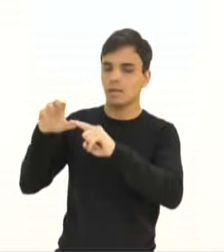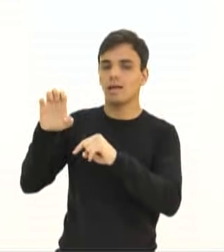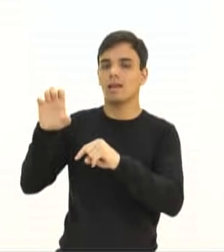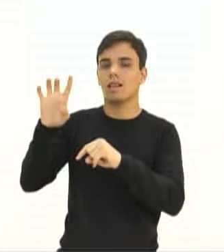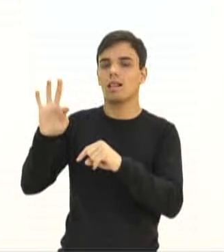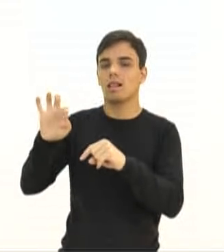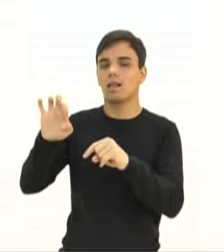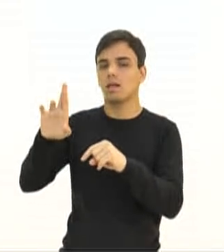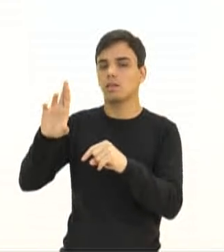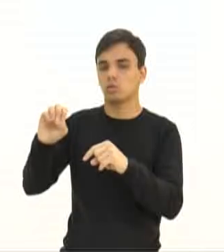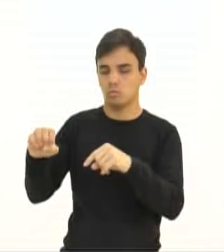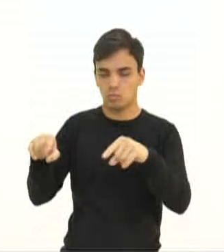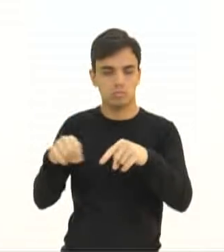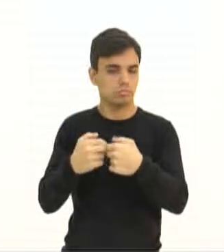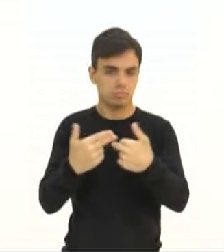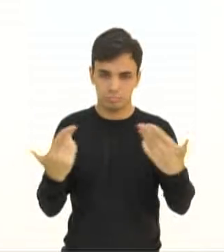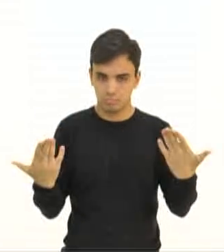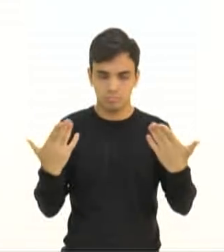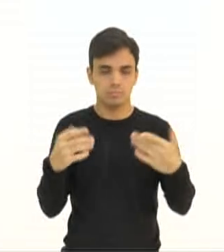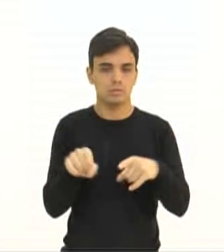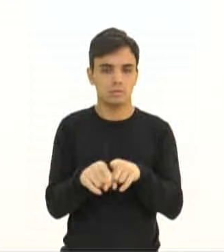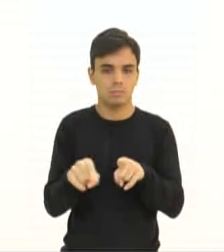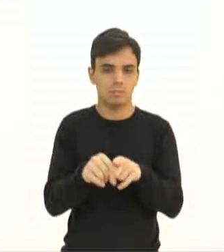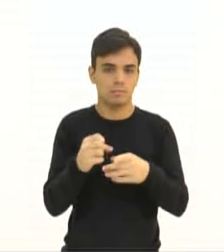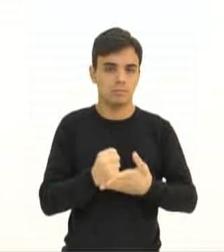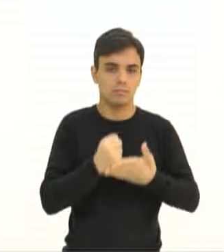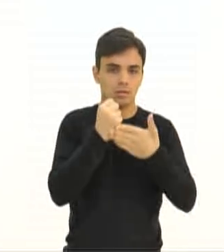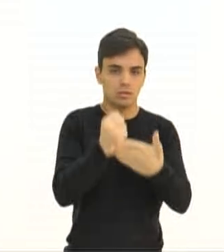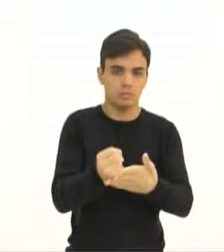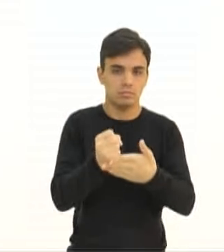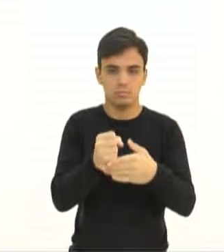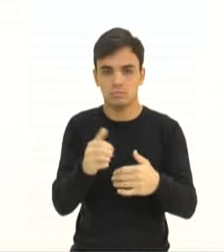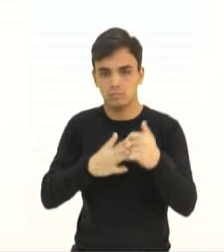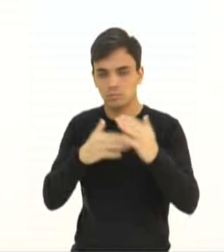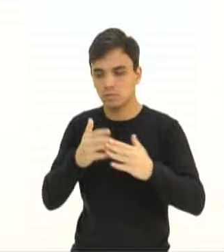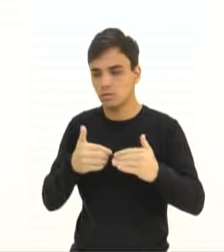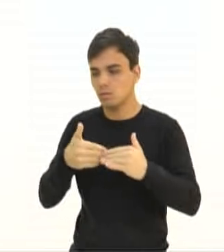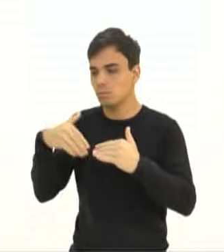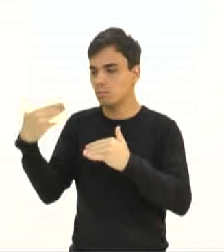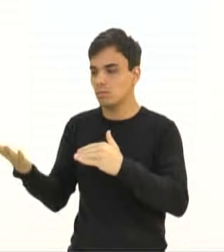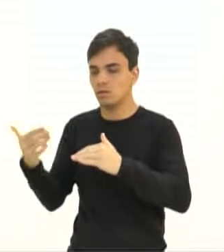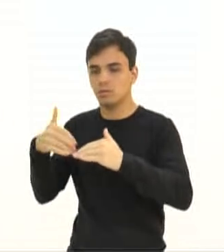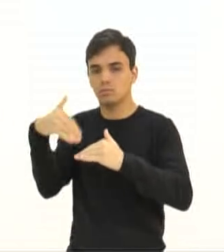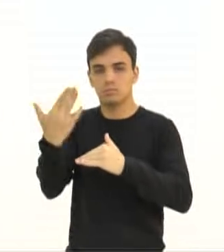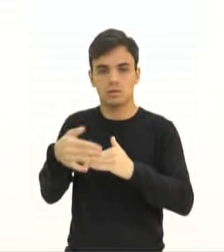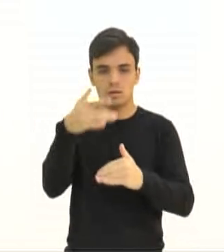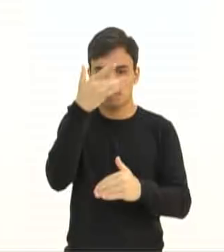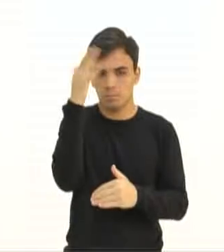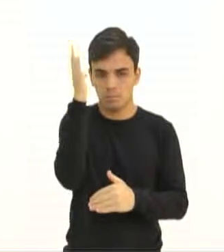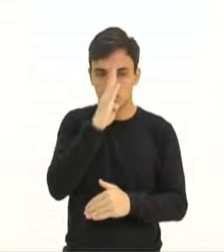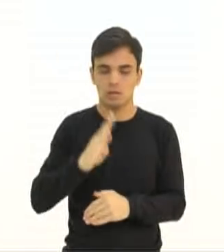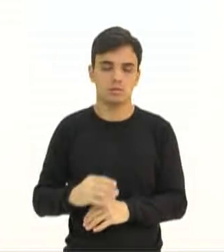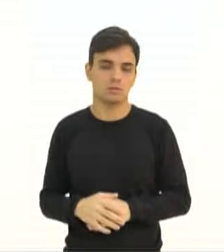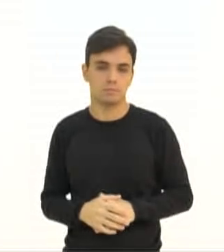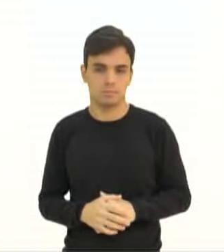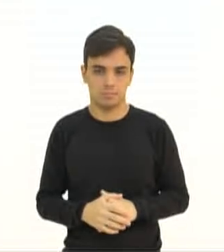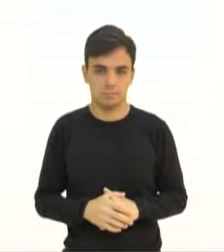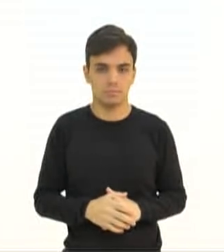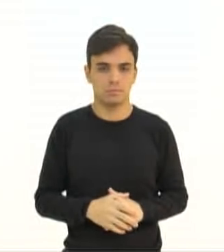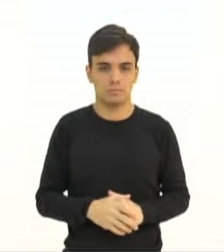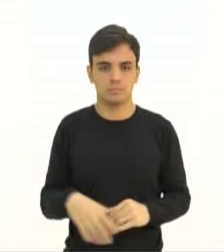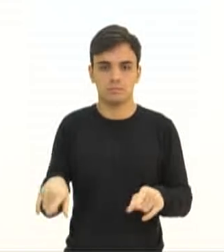atender o consumo da região e para escoar a produção para outras partes do Brasil. Na região Nordeste, nós vamos ter mais o